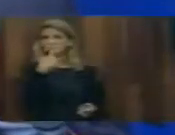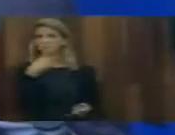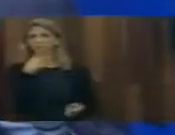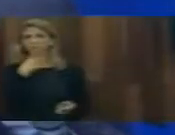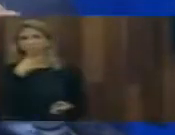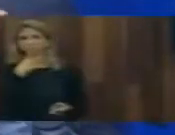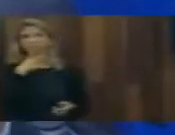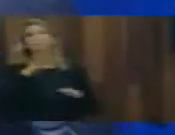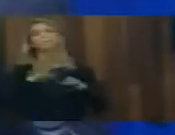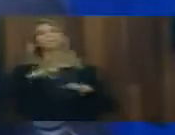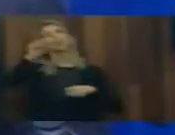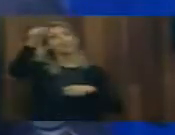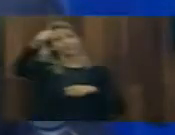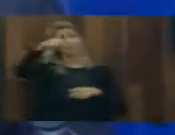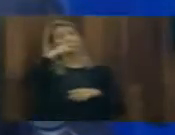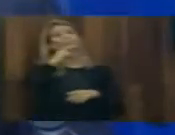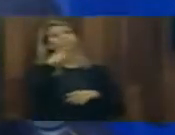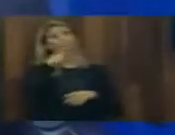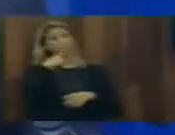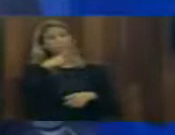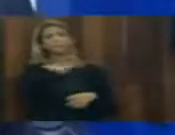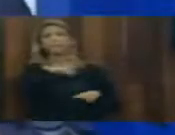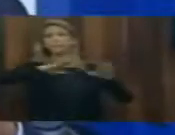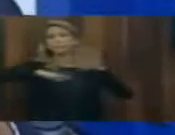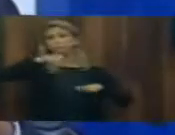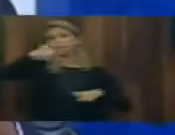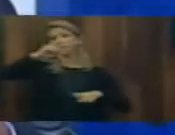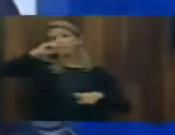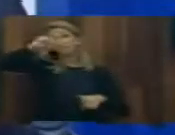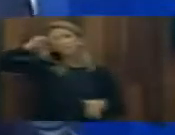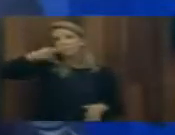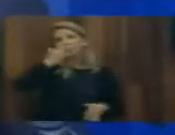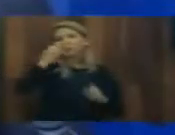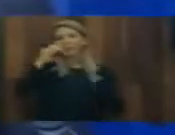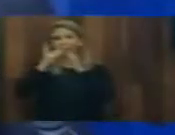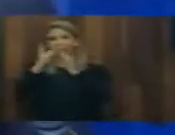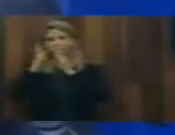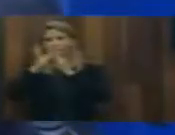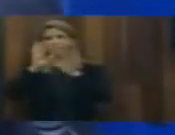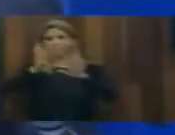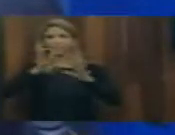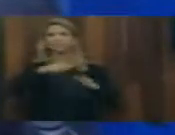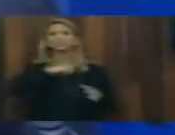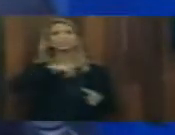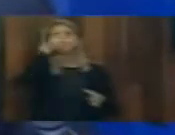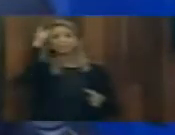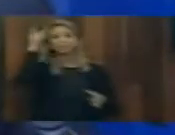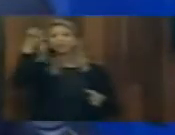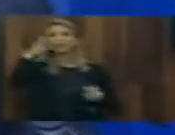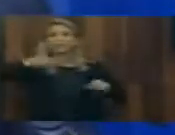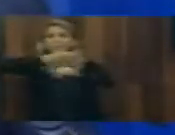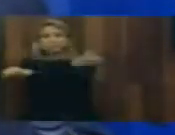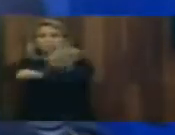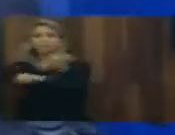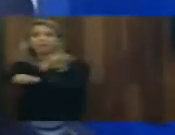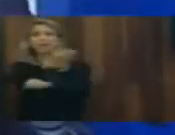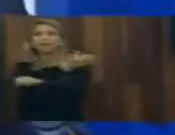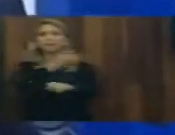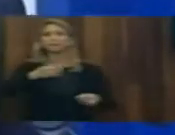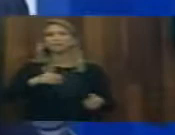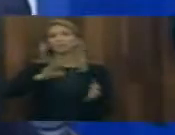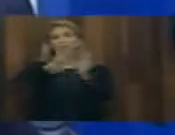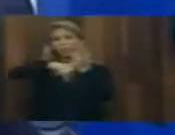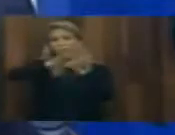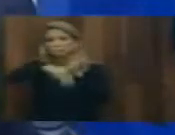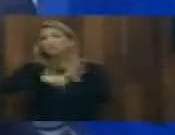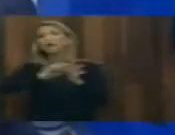das 1.800 casas entregues, mais de 500 casas estão irregulares, ou com invasão, ou que o tráfico